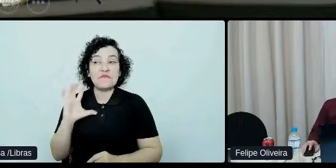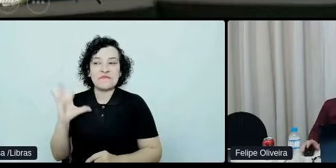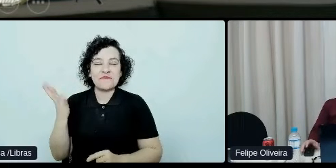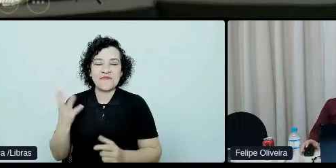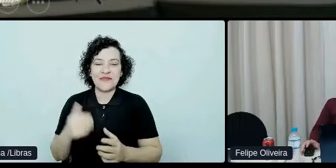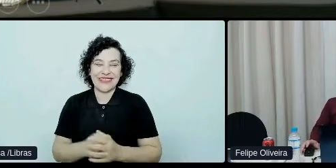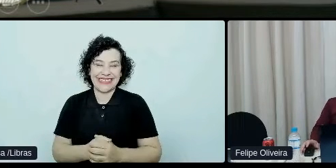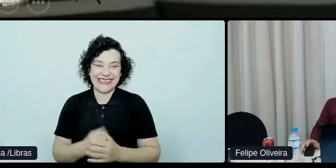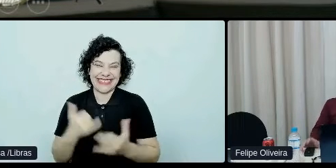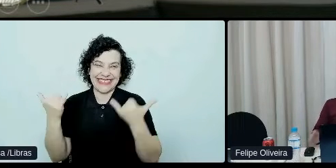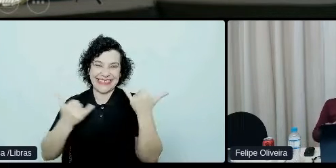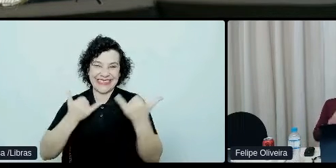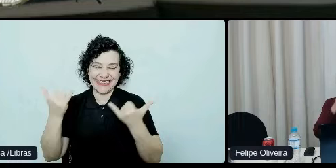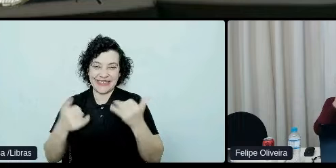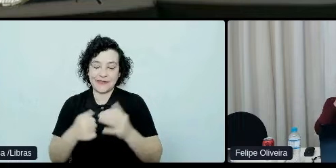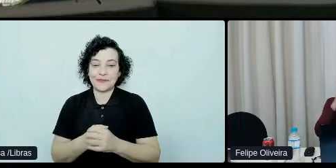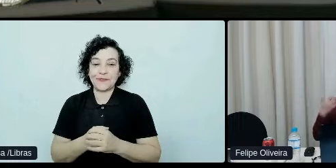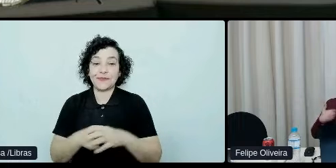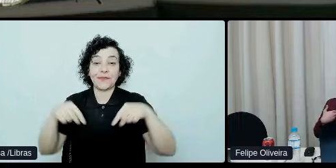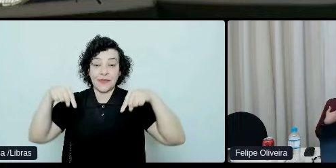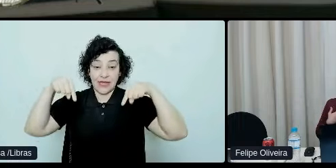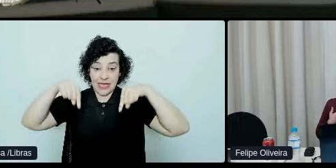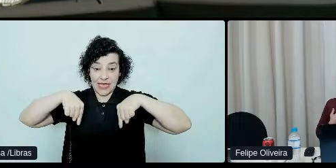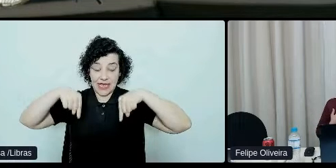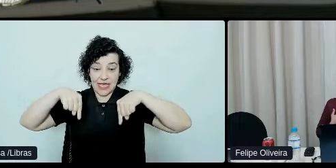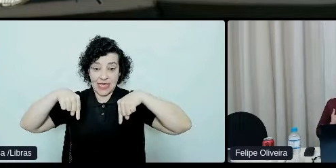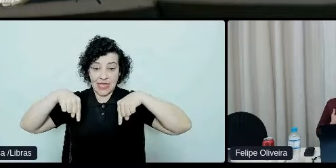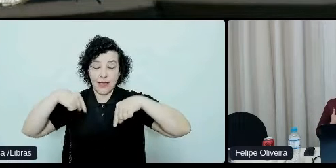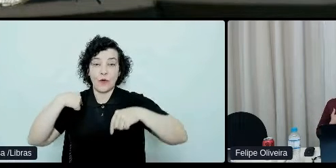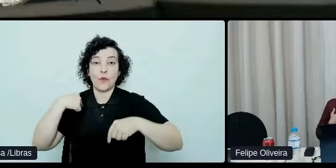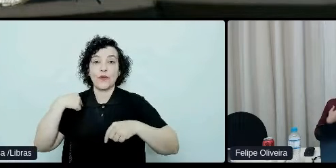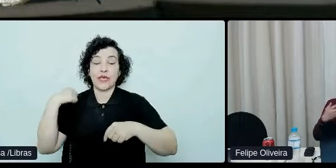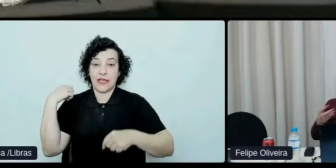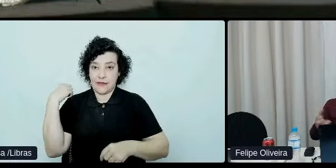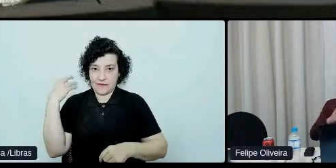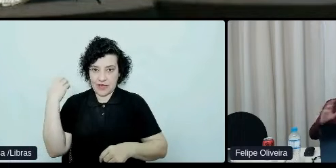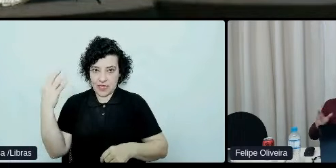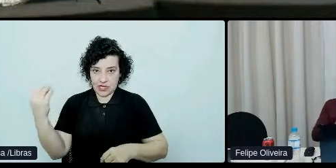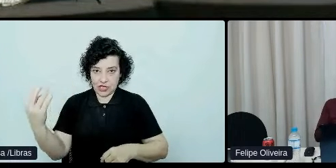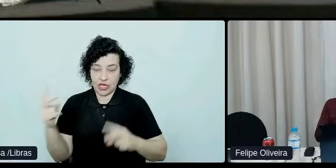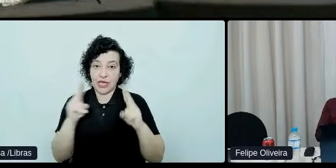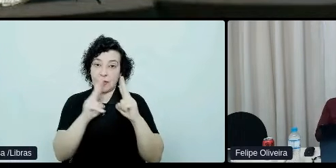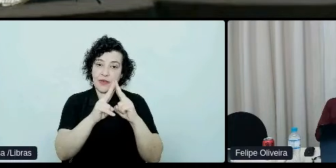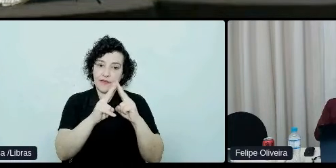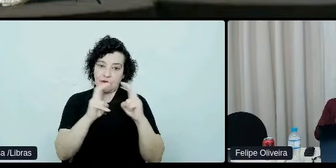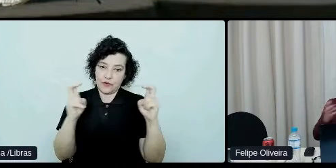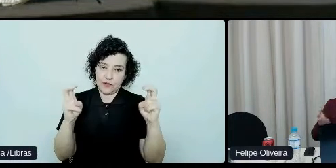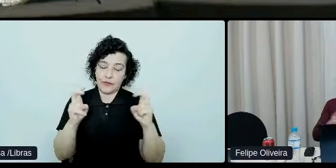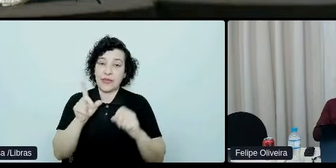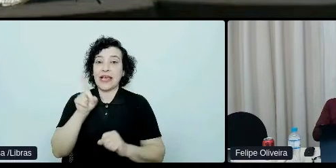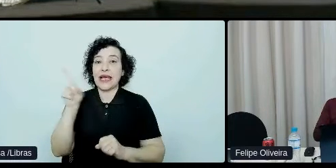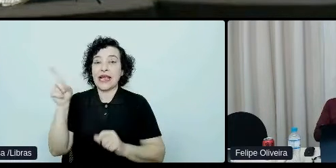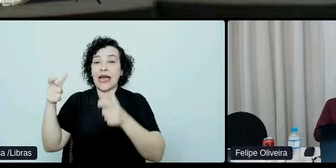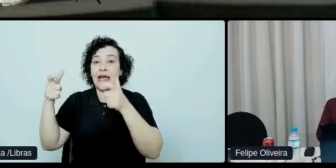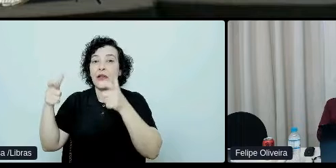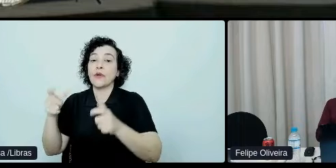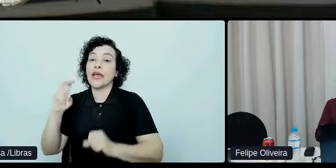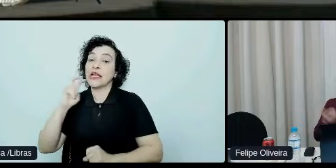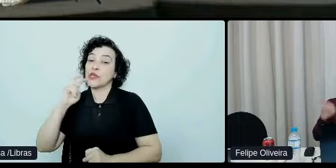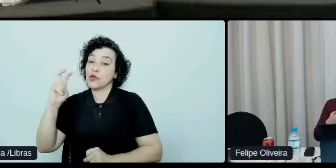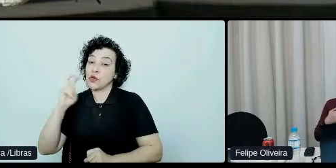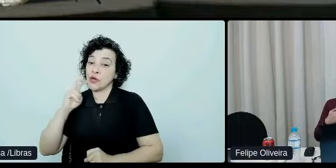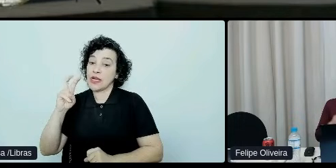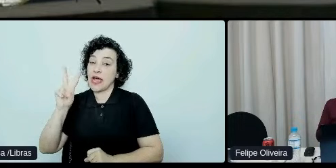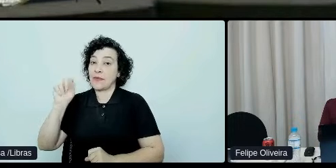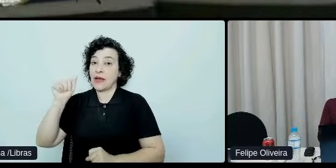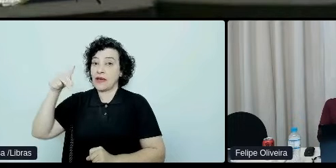Legal. A gente está aqui, pessoal, porque eu vim para Florianópolis e aí a gente teve um imprevisto lá em Sorocaba, a gente é de Sorocaba, a Vanessa ficou e